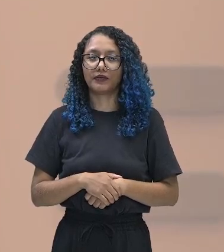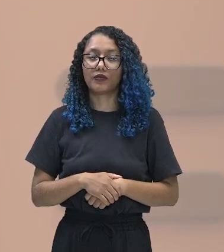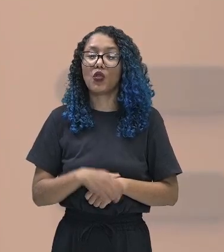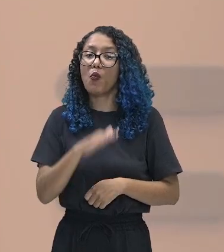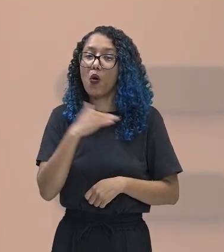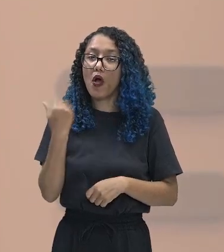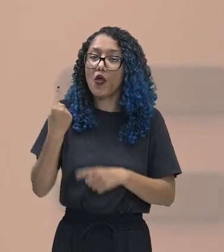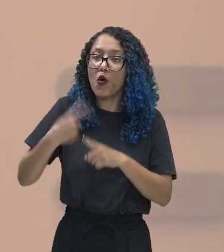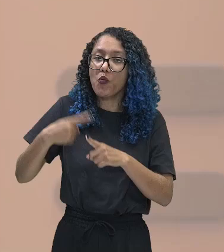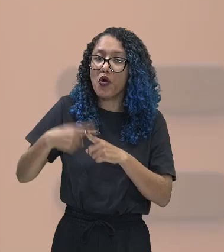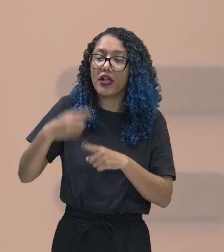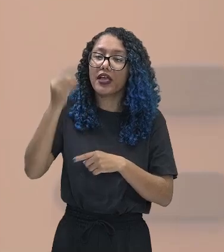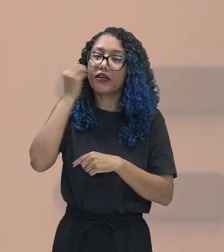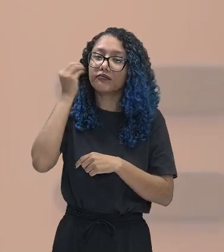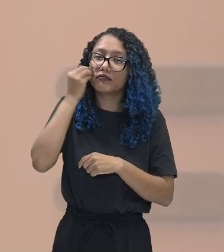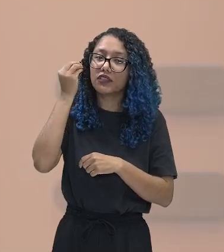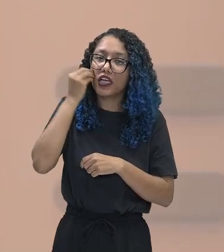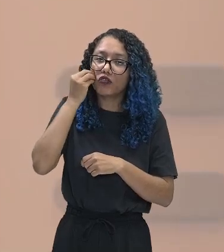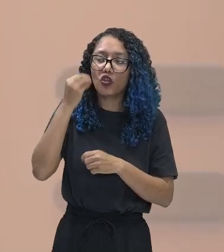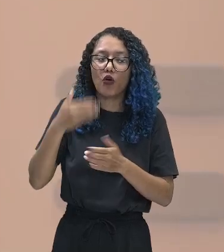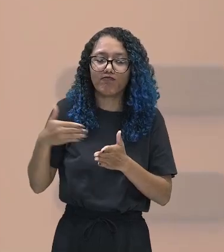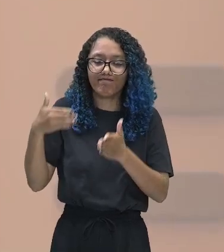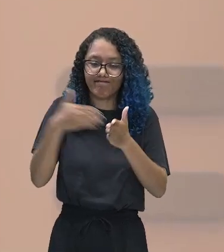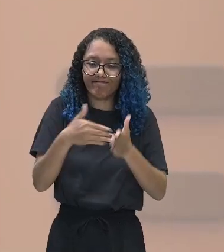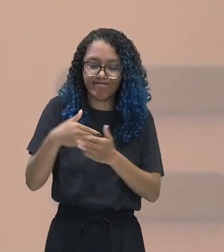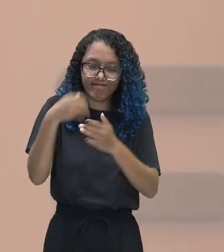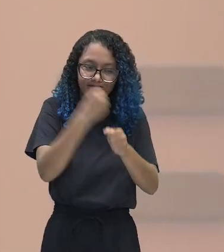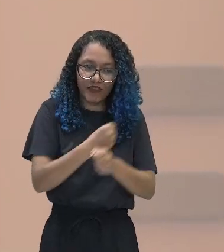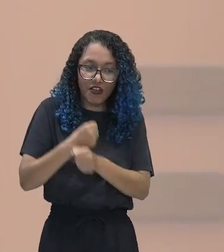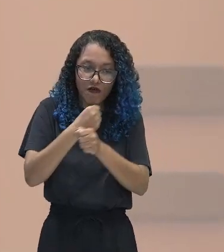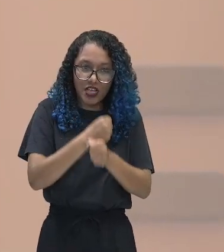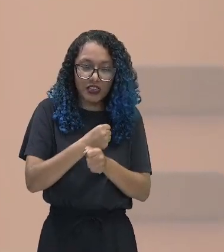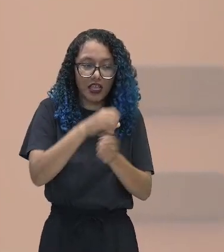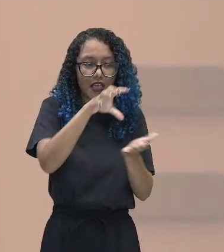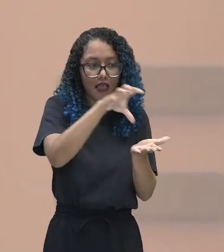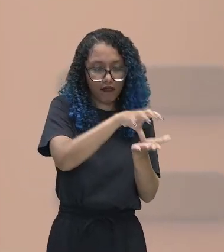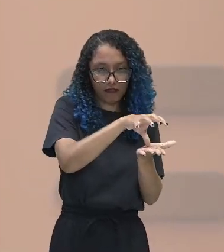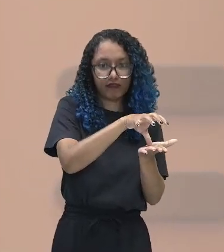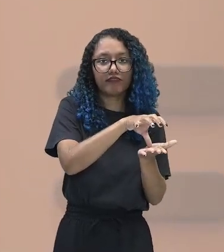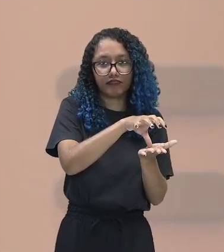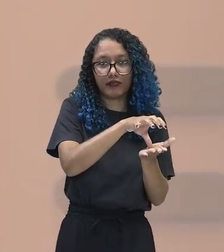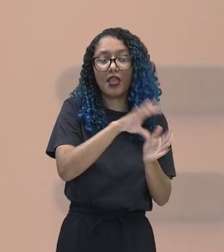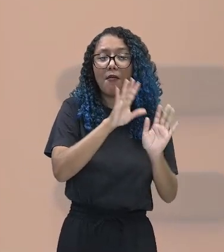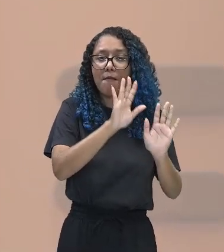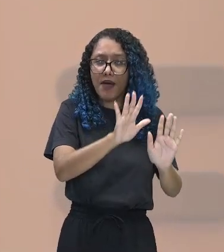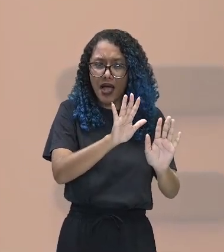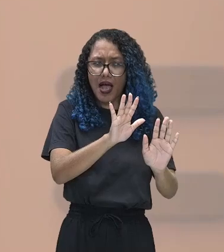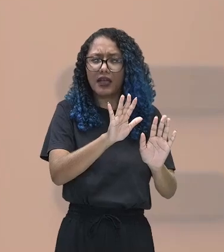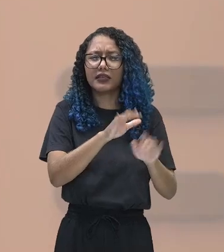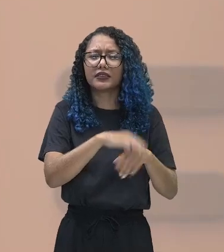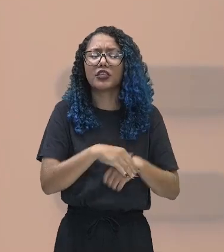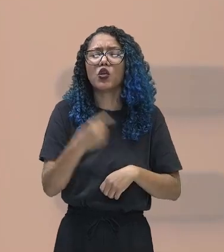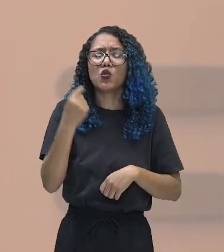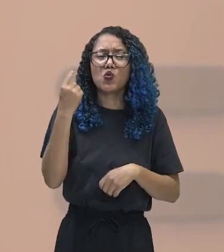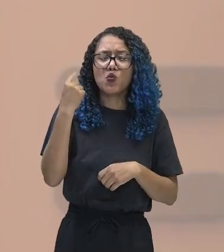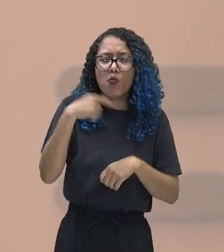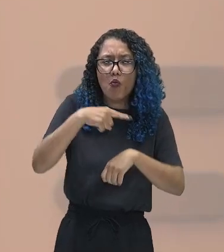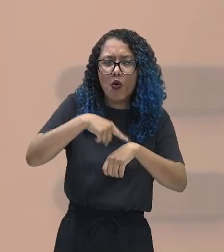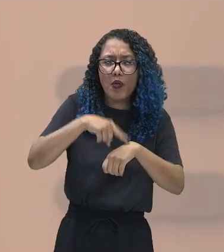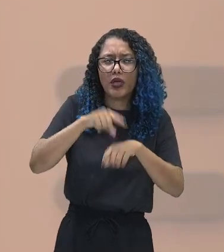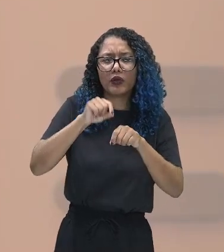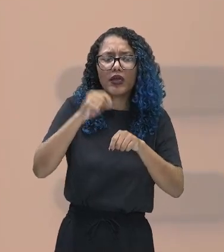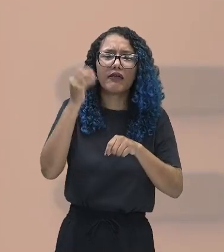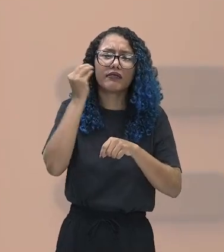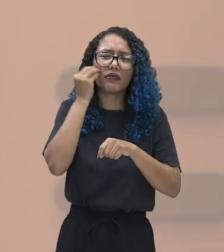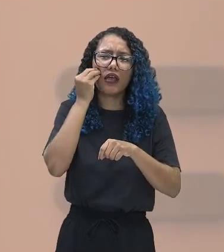aí os Xerxes, e é claro que eles também vão fazer o quê? Ao tentar, então, aí, né, fazer esse choque entre